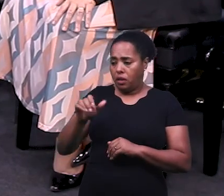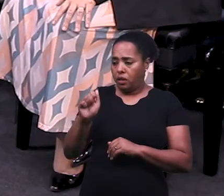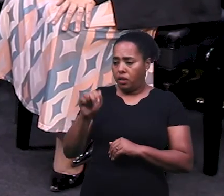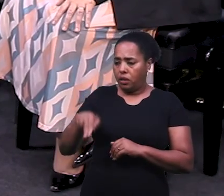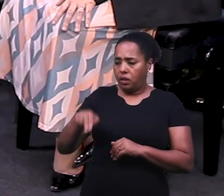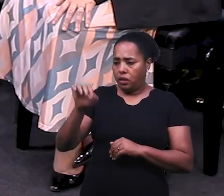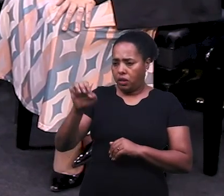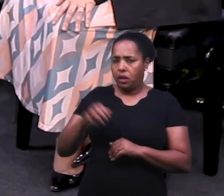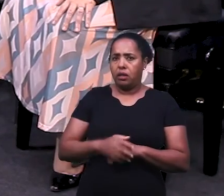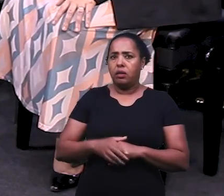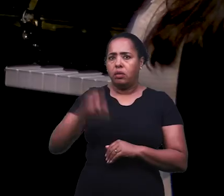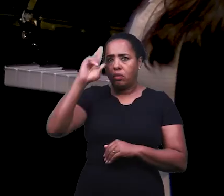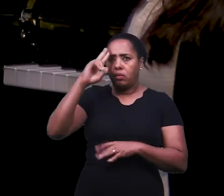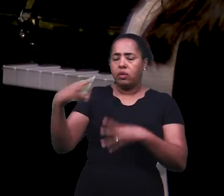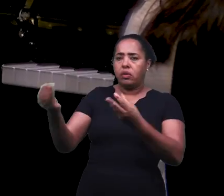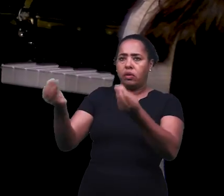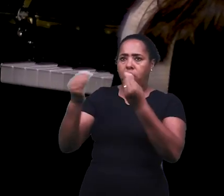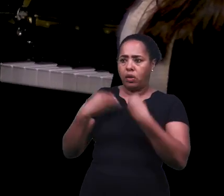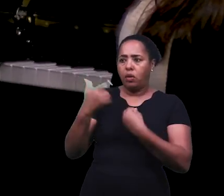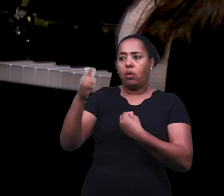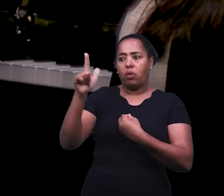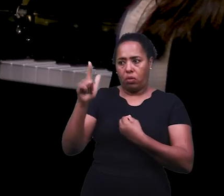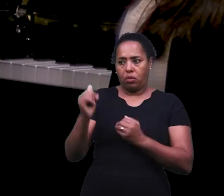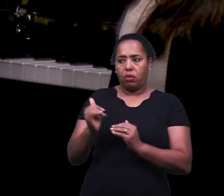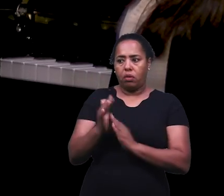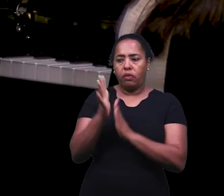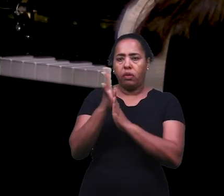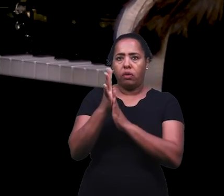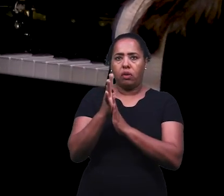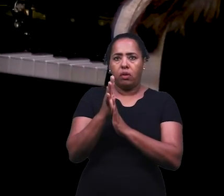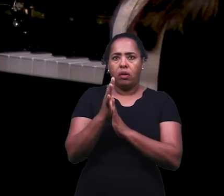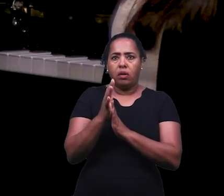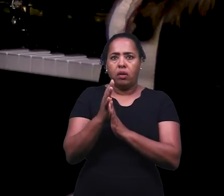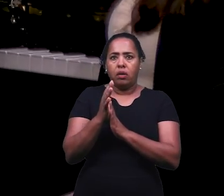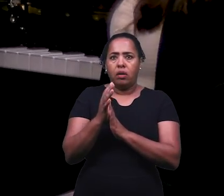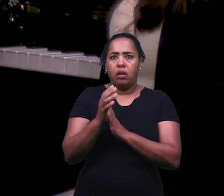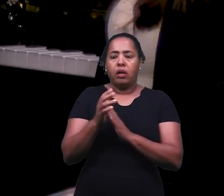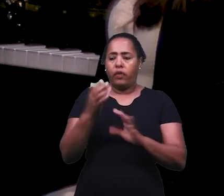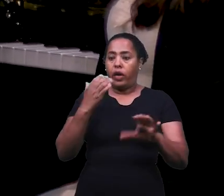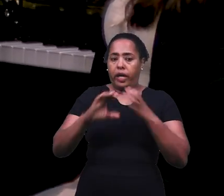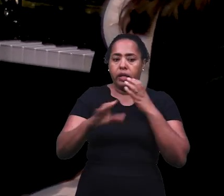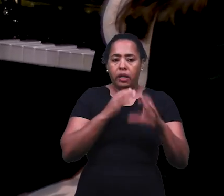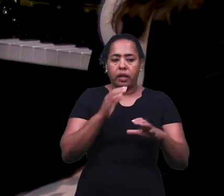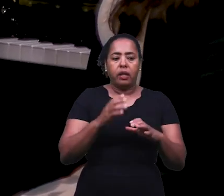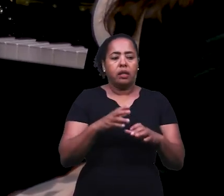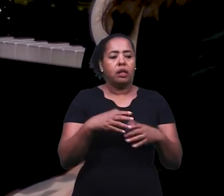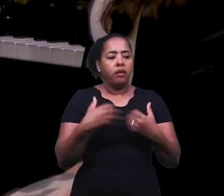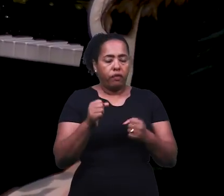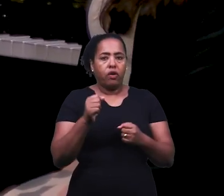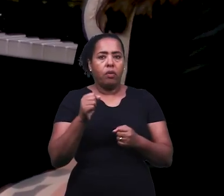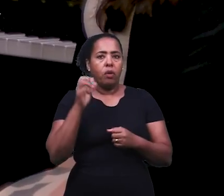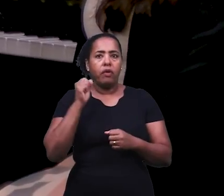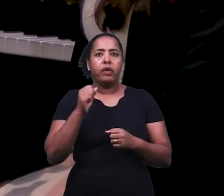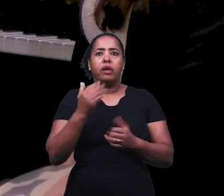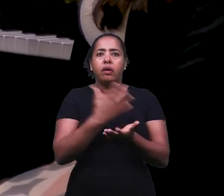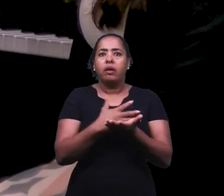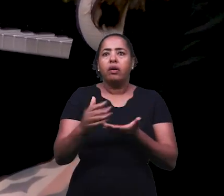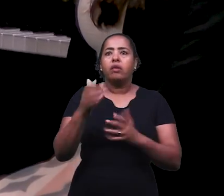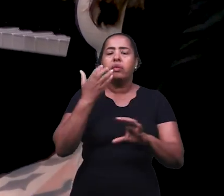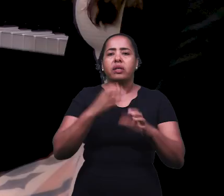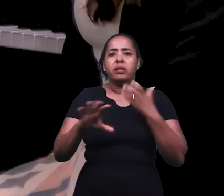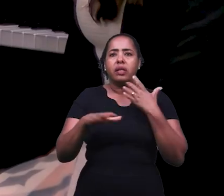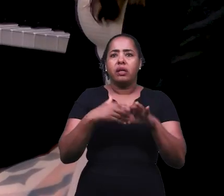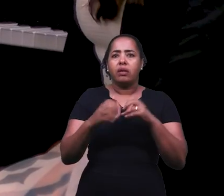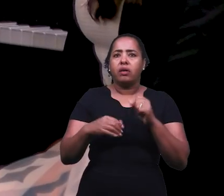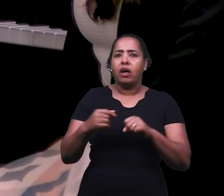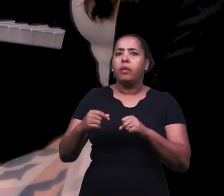e falei assim, Jane, o Senhor me deu mais um louvor. A gente não canta, vamos escutar,